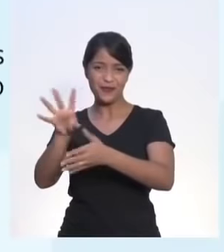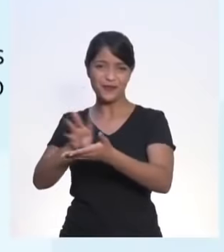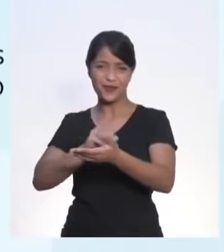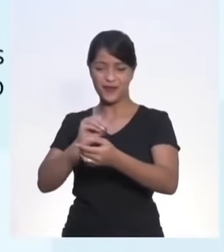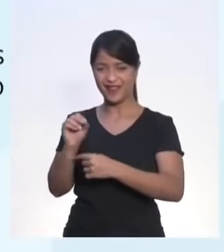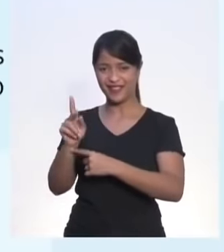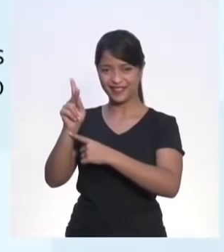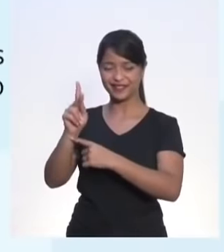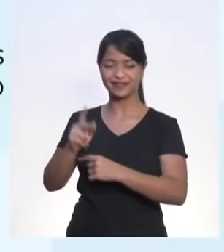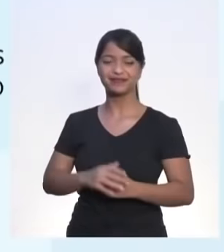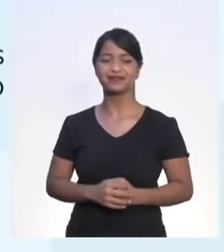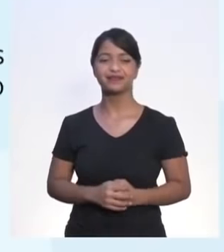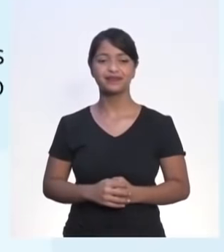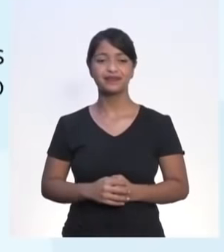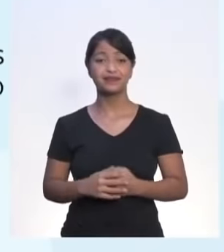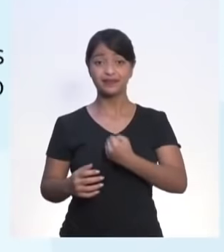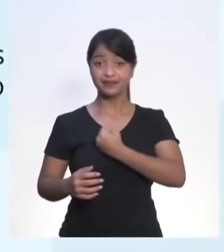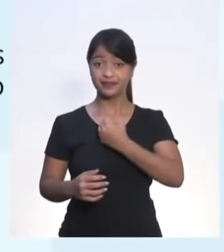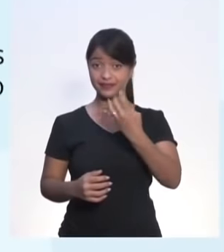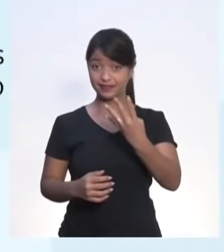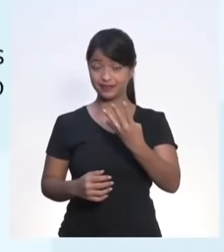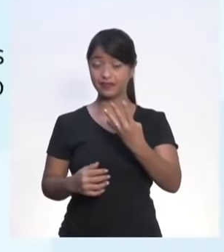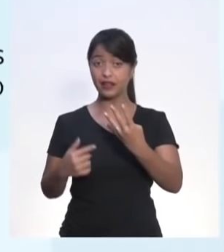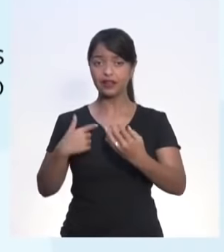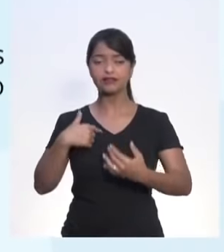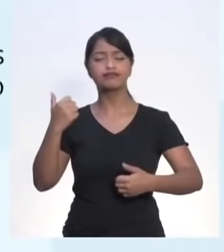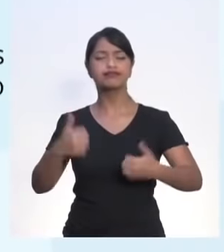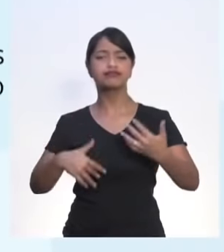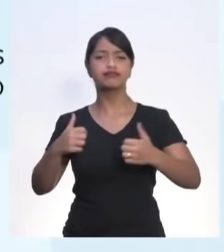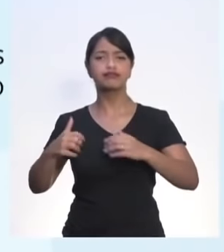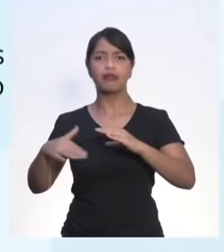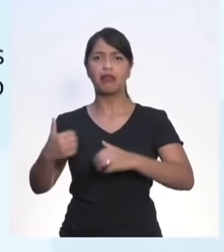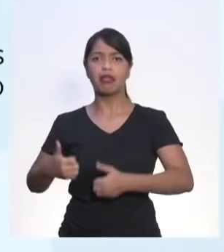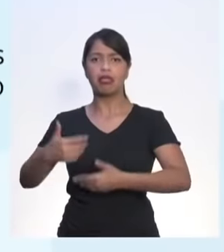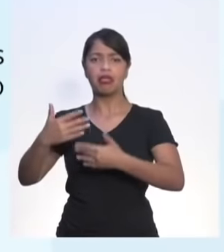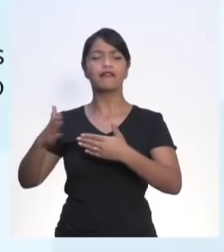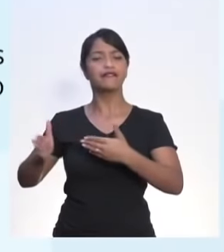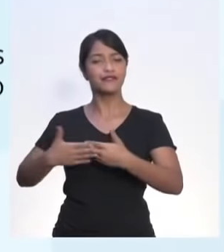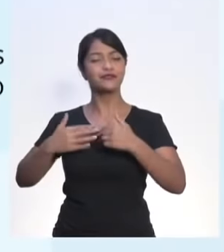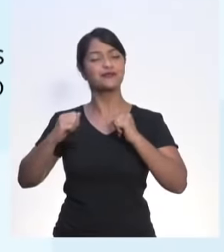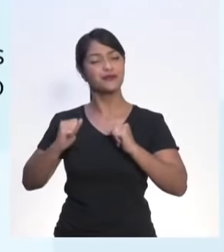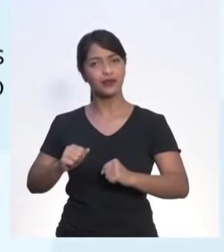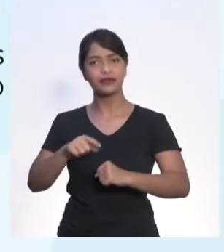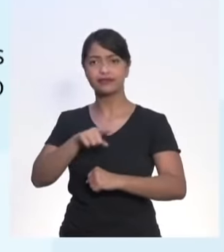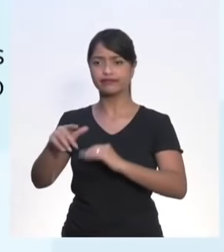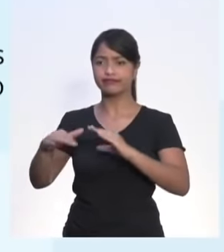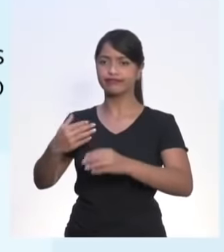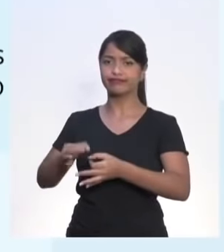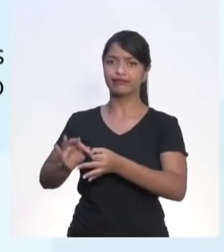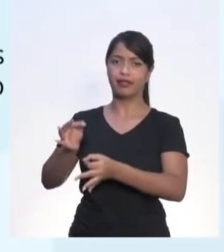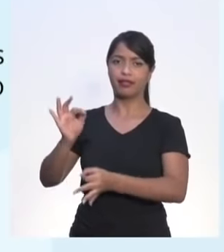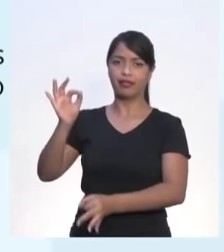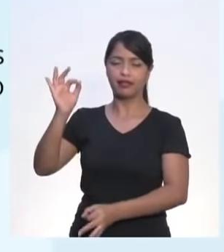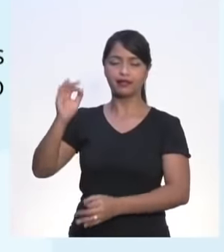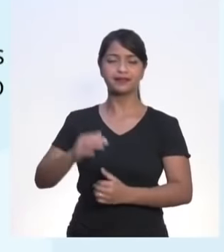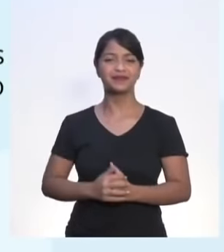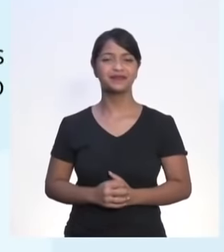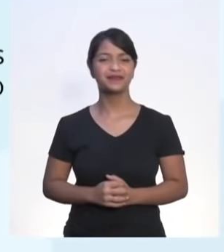4. Ó, quando eu estiver explicando, vocês podem fechar o chat, porque senão eles falam que é uma beleza. Tá, agora beleza, pode fechar o chat, beleza,